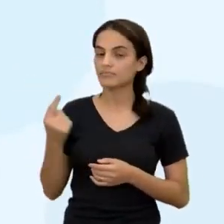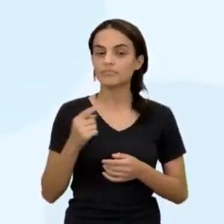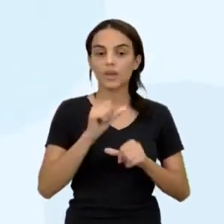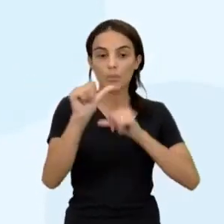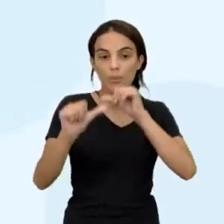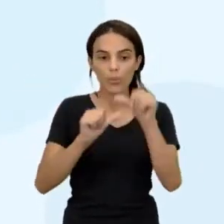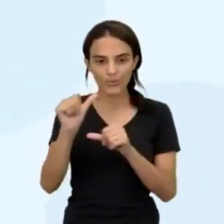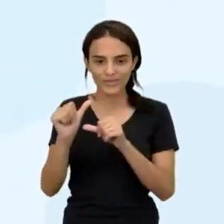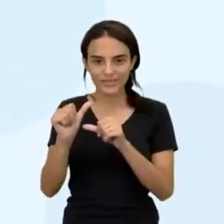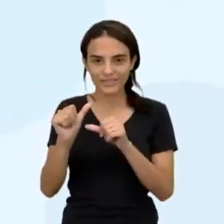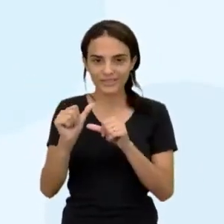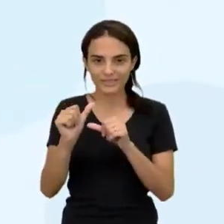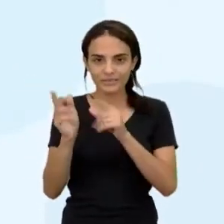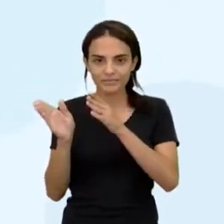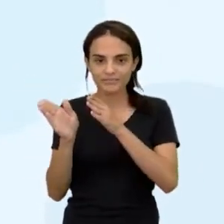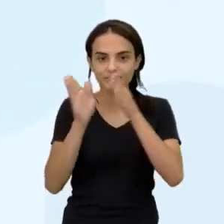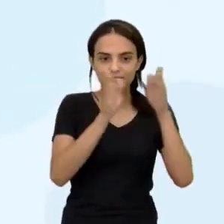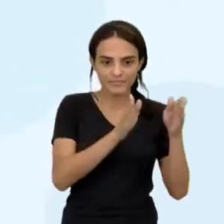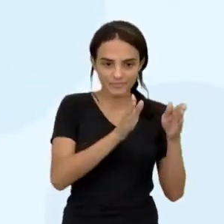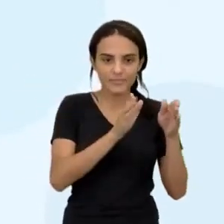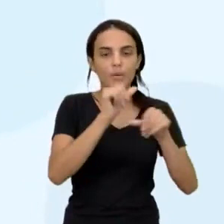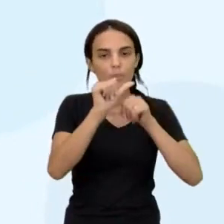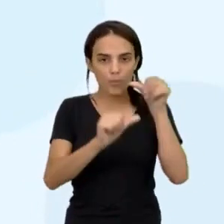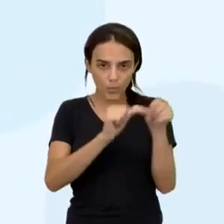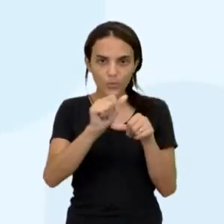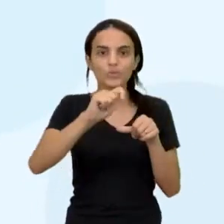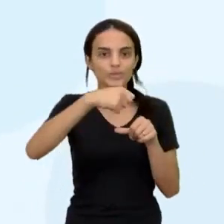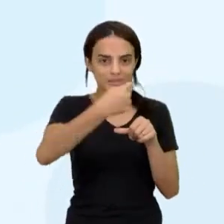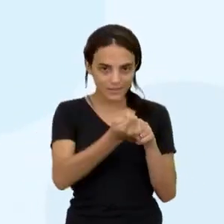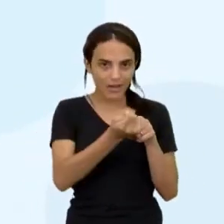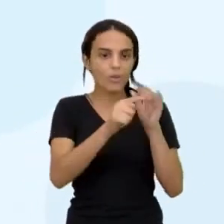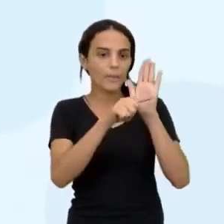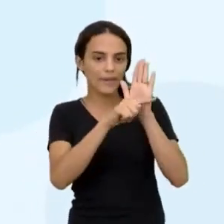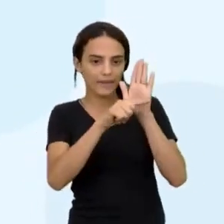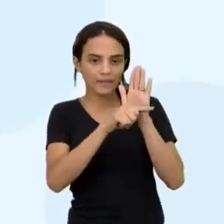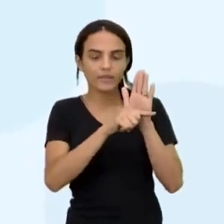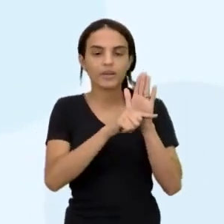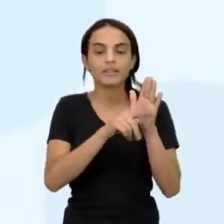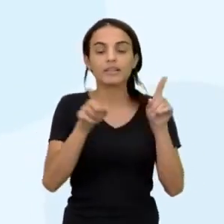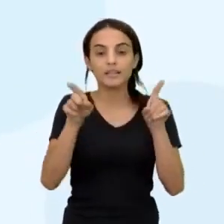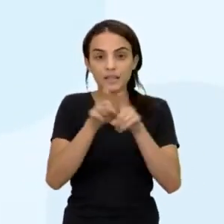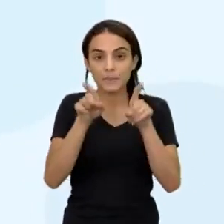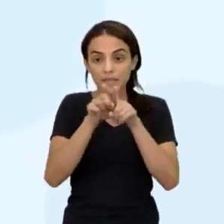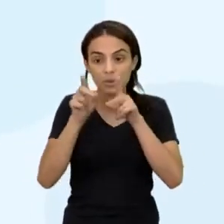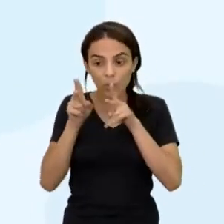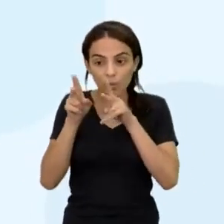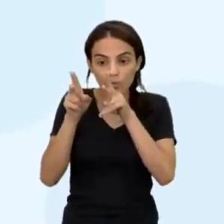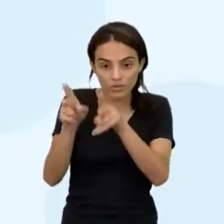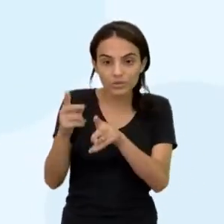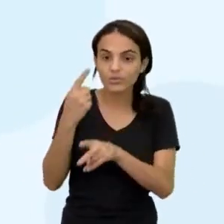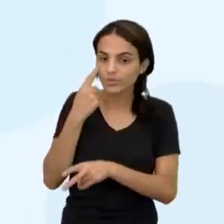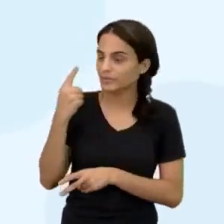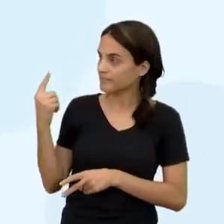troca de lado, troca aí, né, a operação, troca o sinal, e quem permanece abaixa do jeito que ele tá bom?